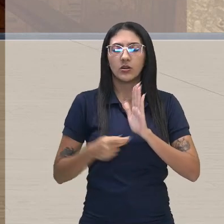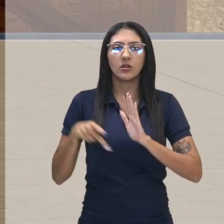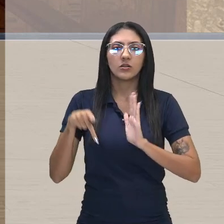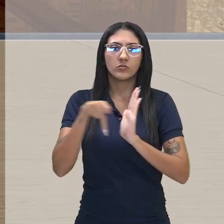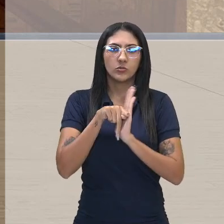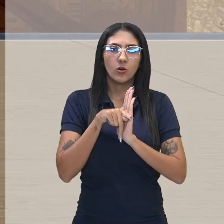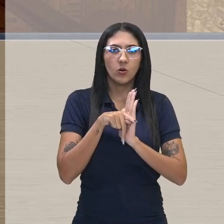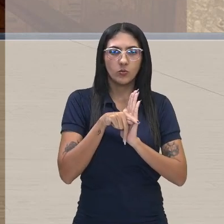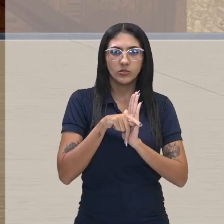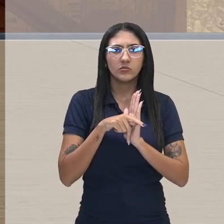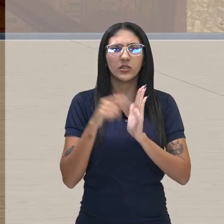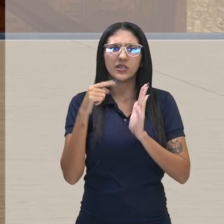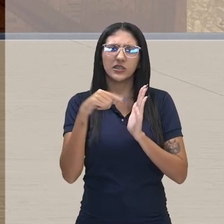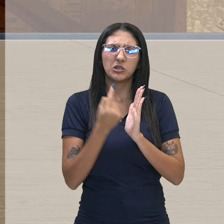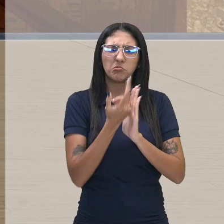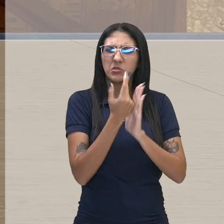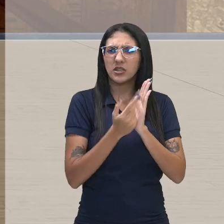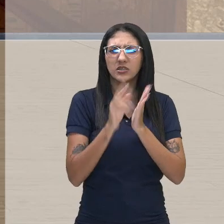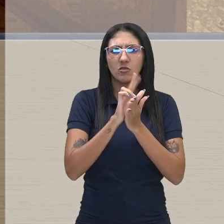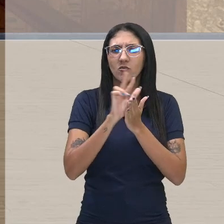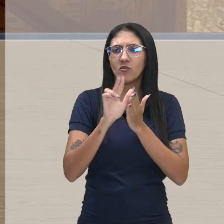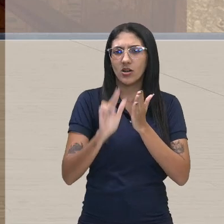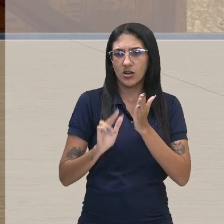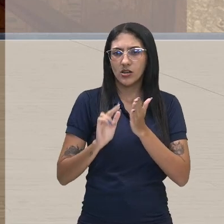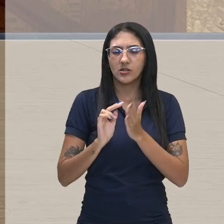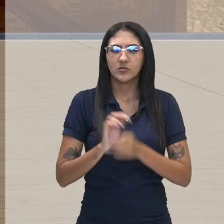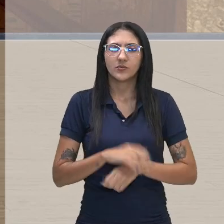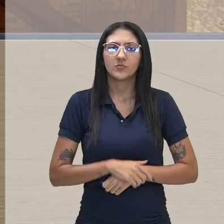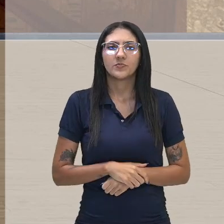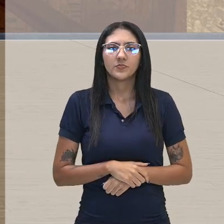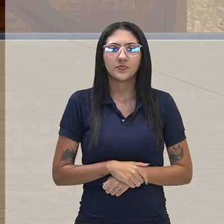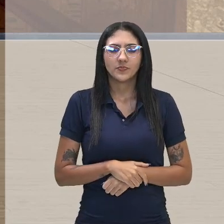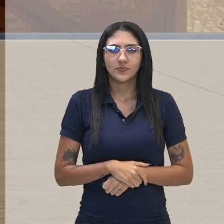em hieróglifos ou hieroglifos, tá bom?